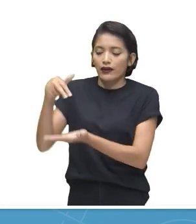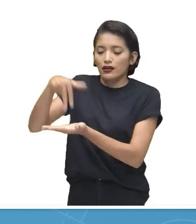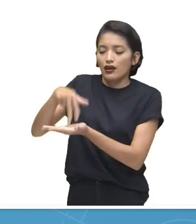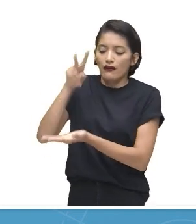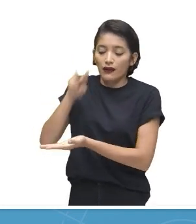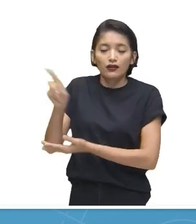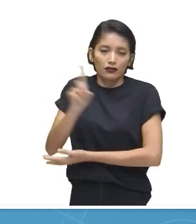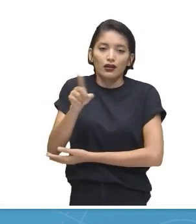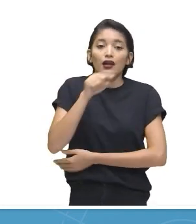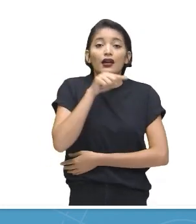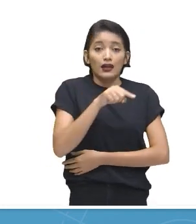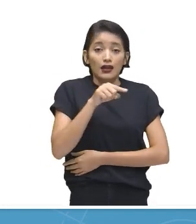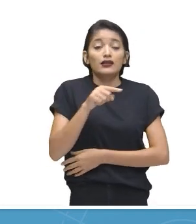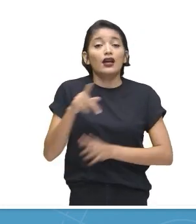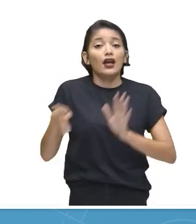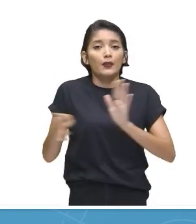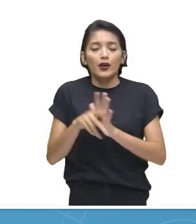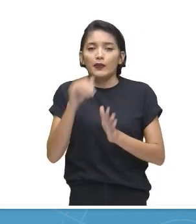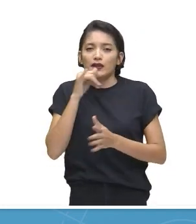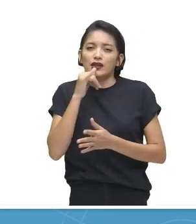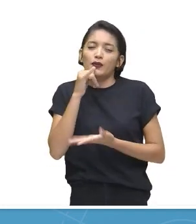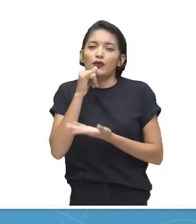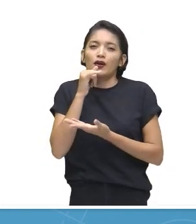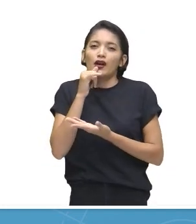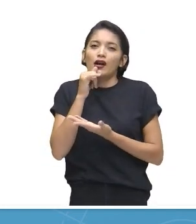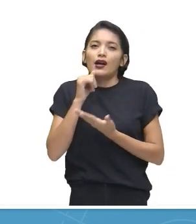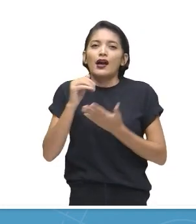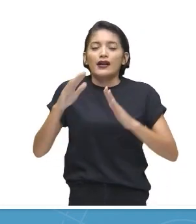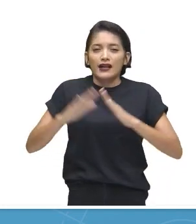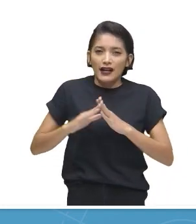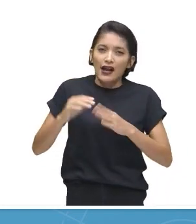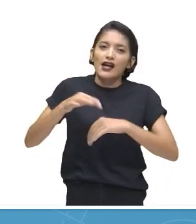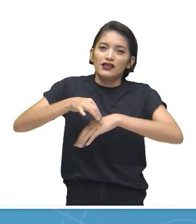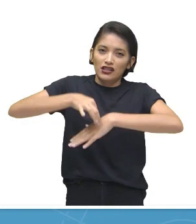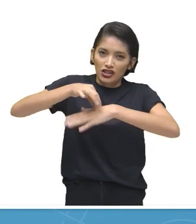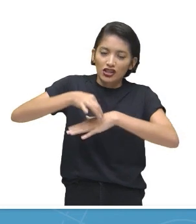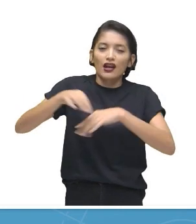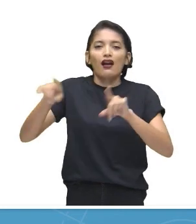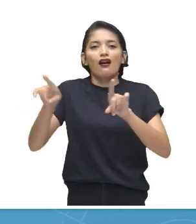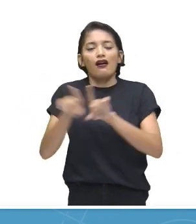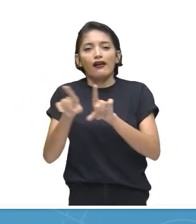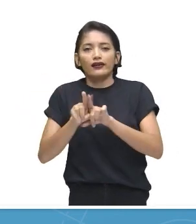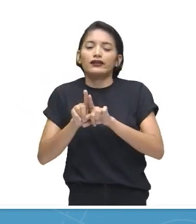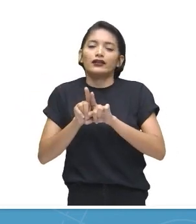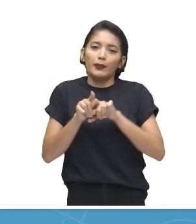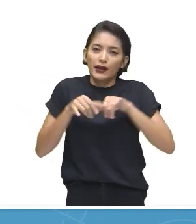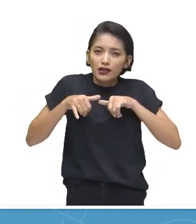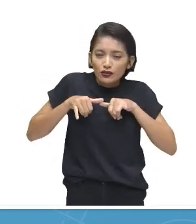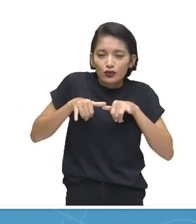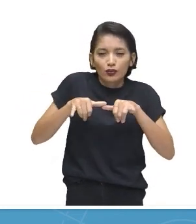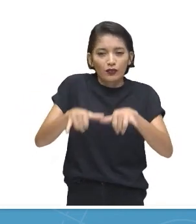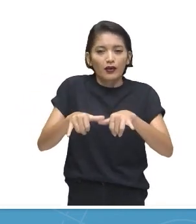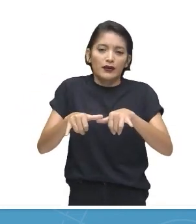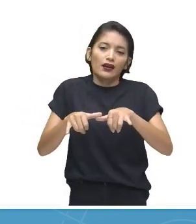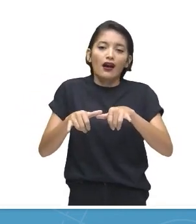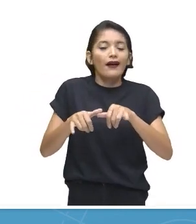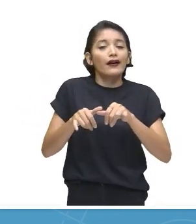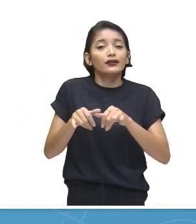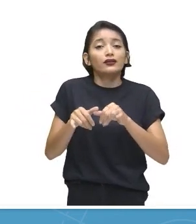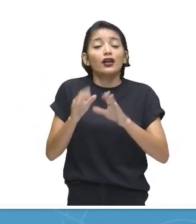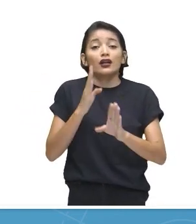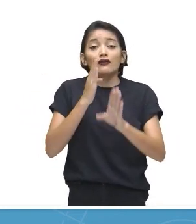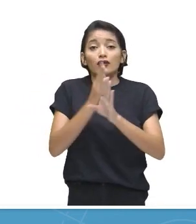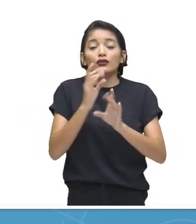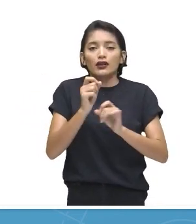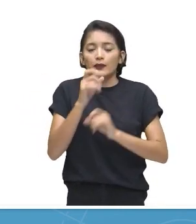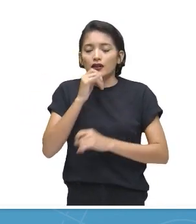massa. Essa daí você vai encontrar nos açougues, né, nos supermercados, por exemplo, onde você vai comprar carne.